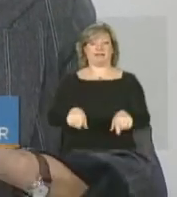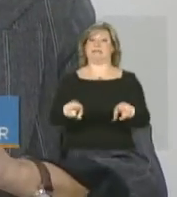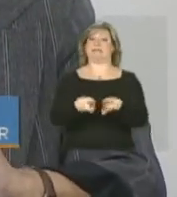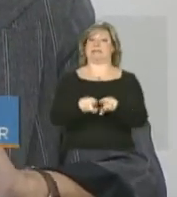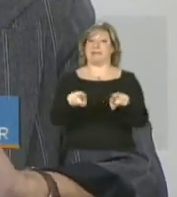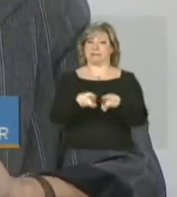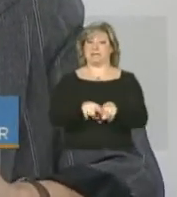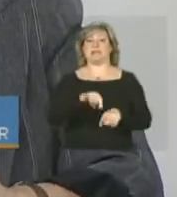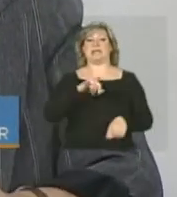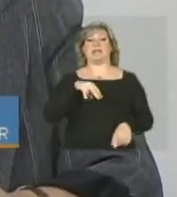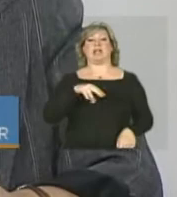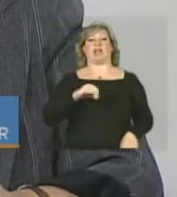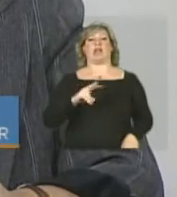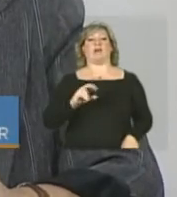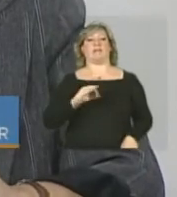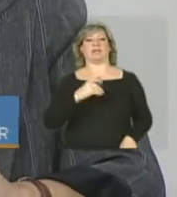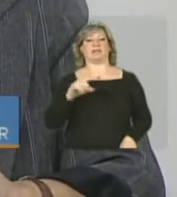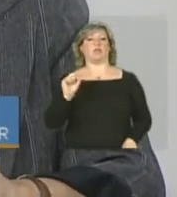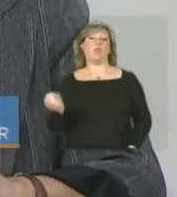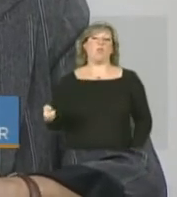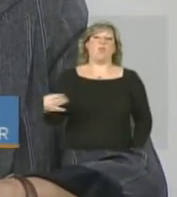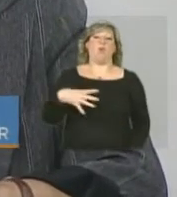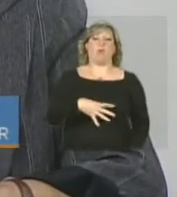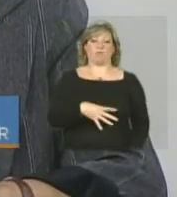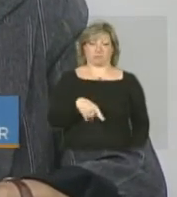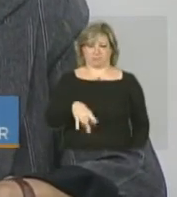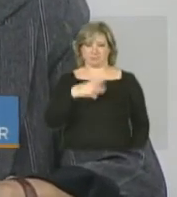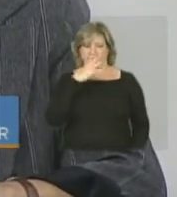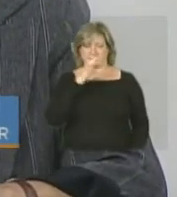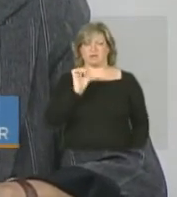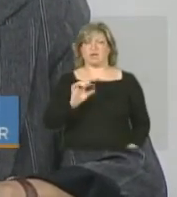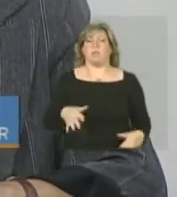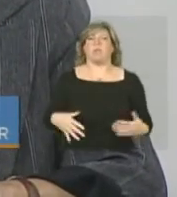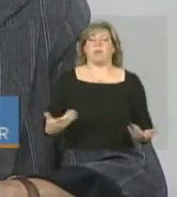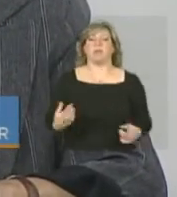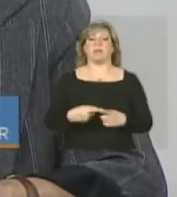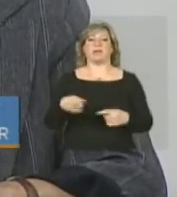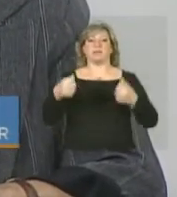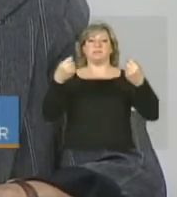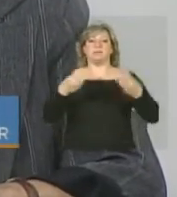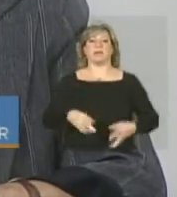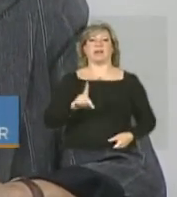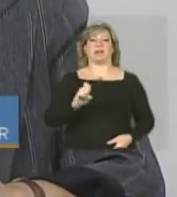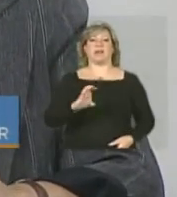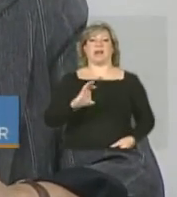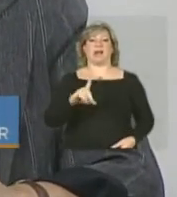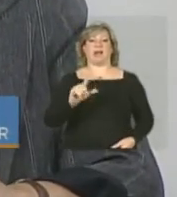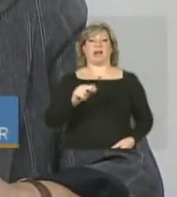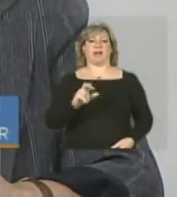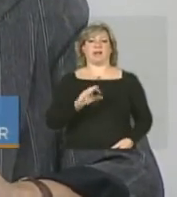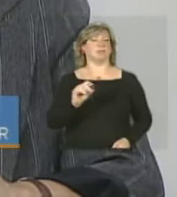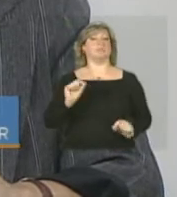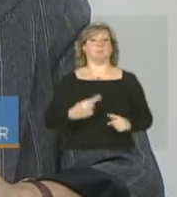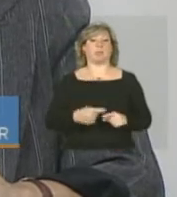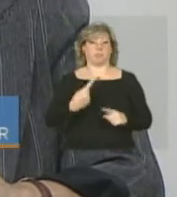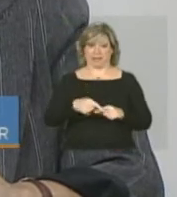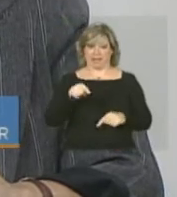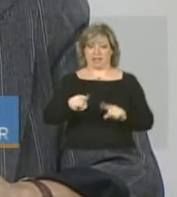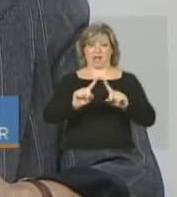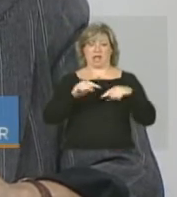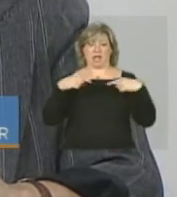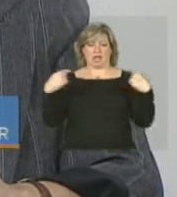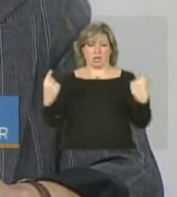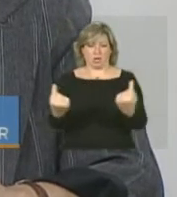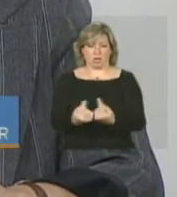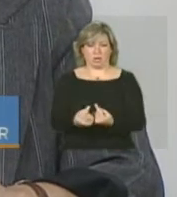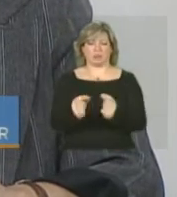uma inovação na conferência. O que é? Qual é o caráter dessa declaração política? Ela vai reunir de forma